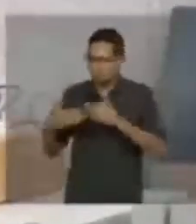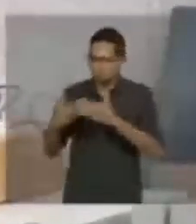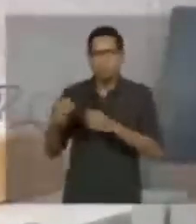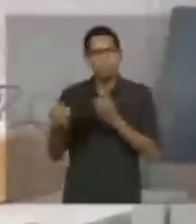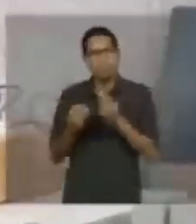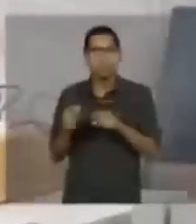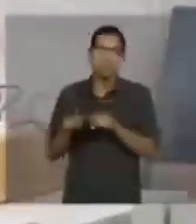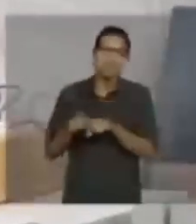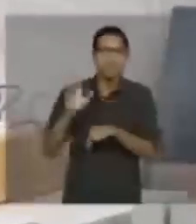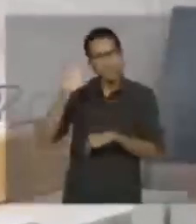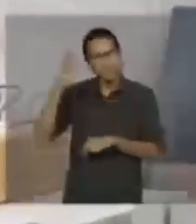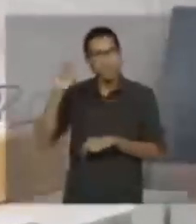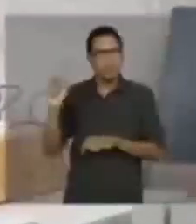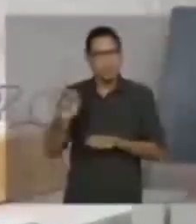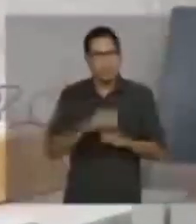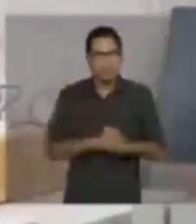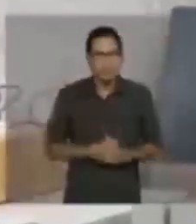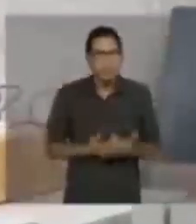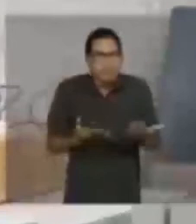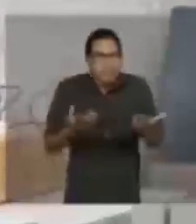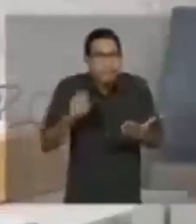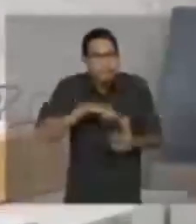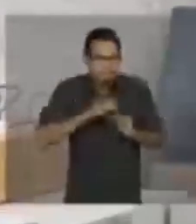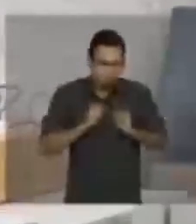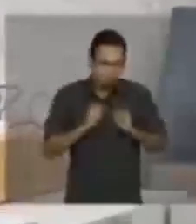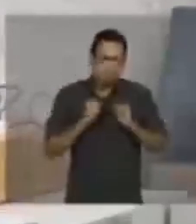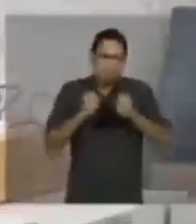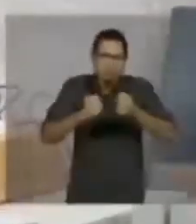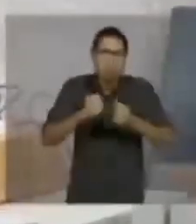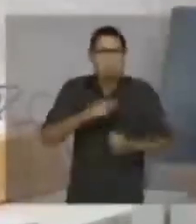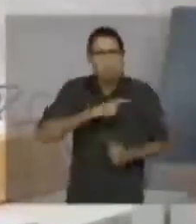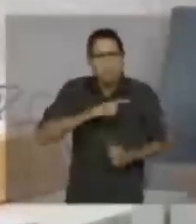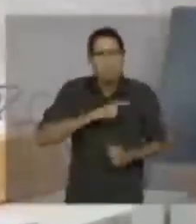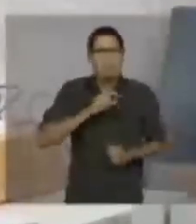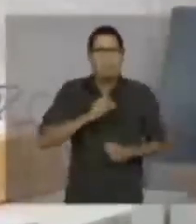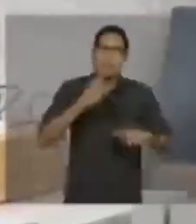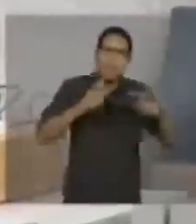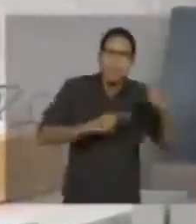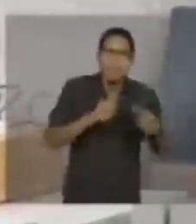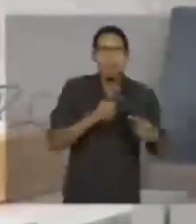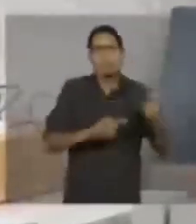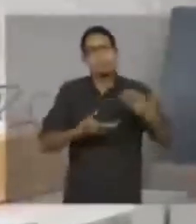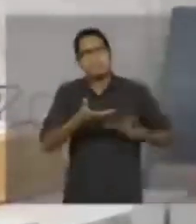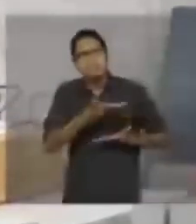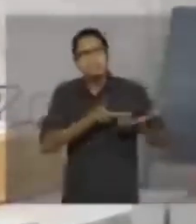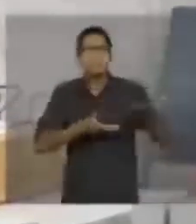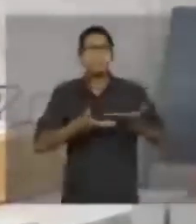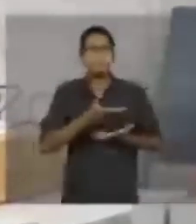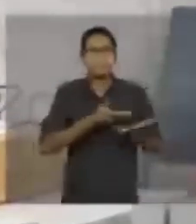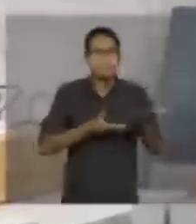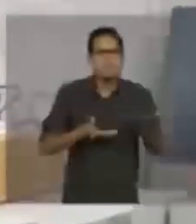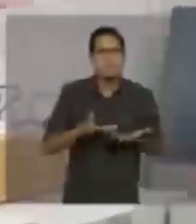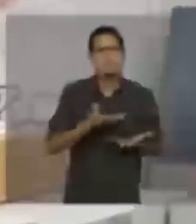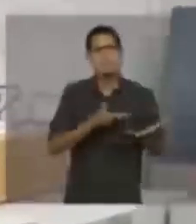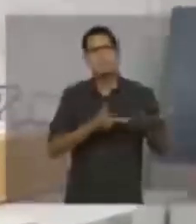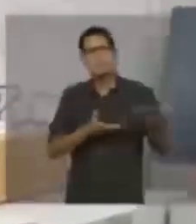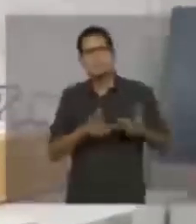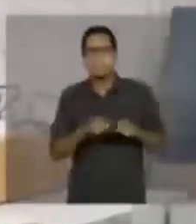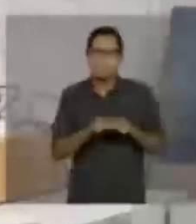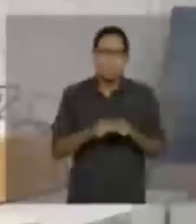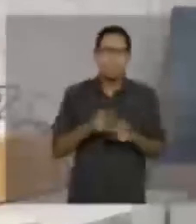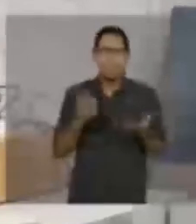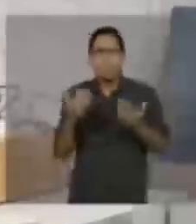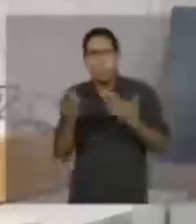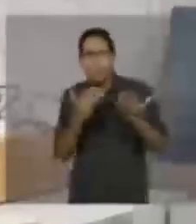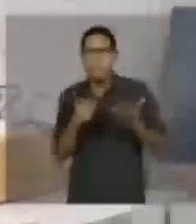a dívida, porque a gente faz todo esse esforço aqui, político, de